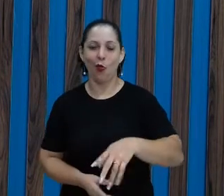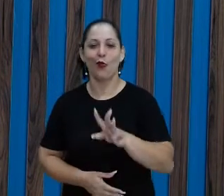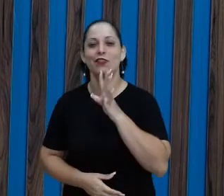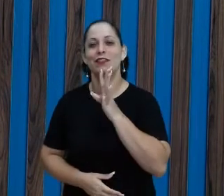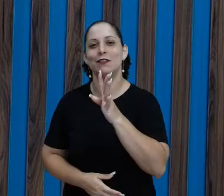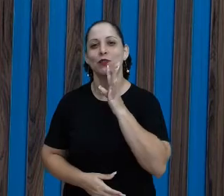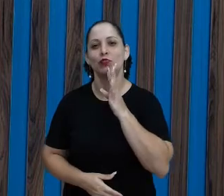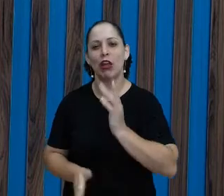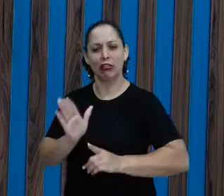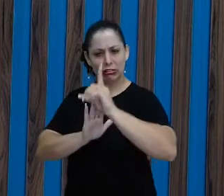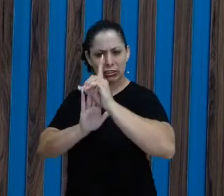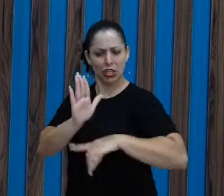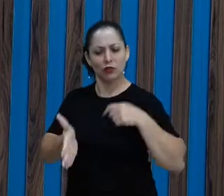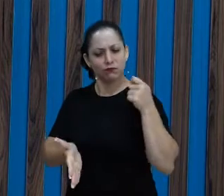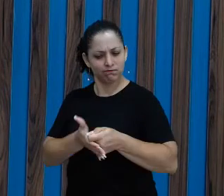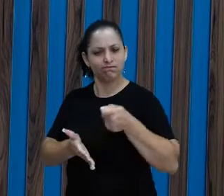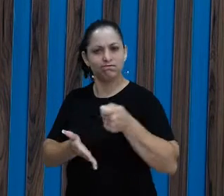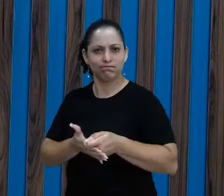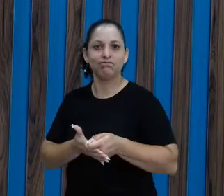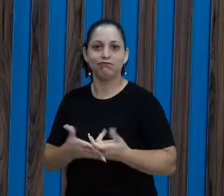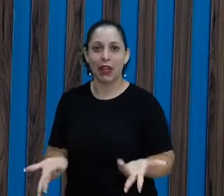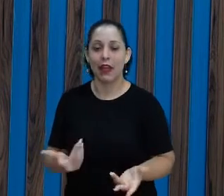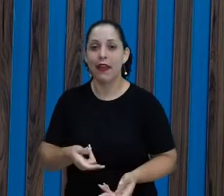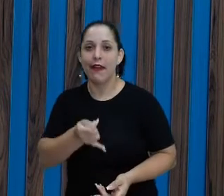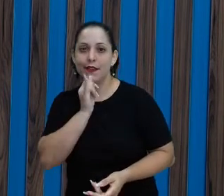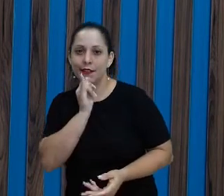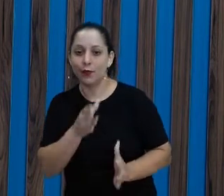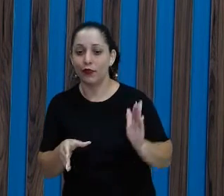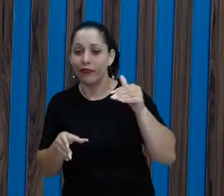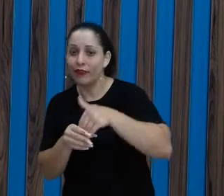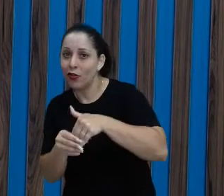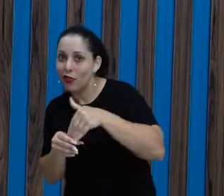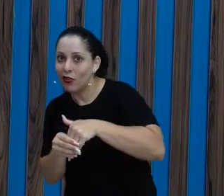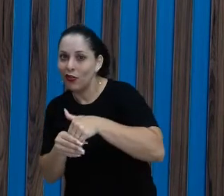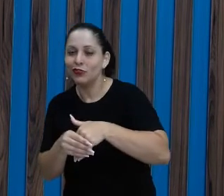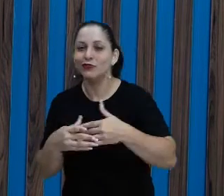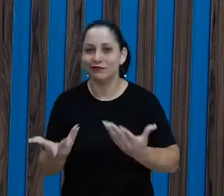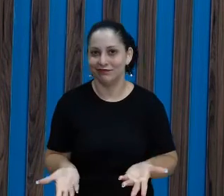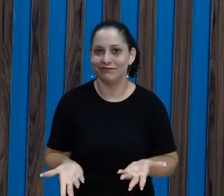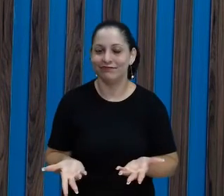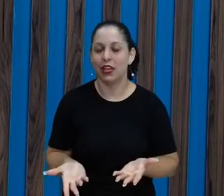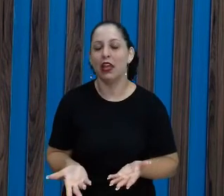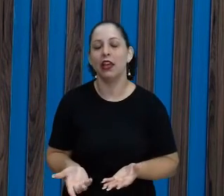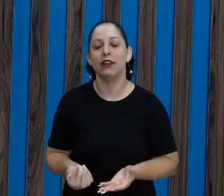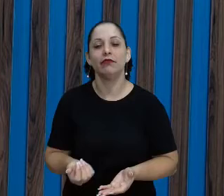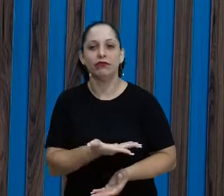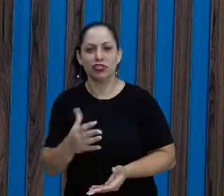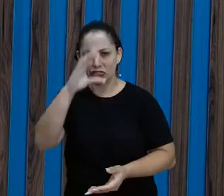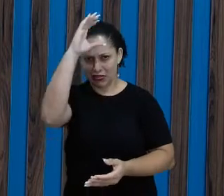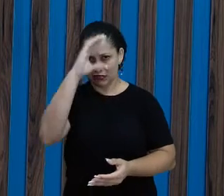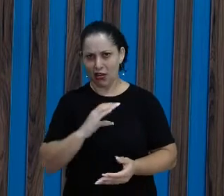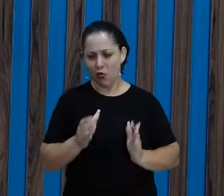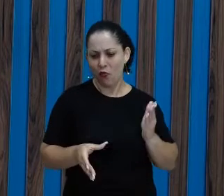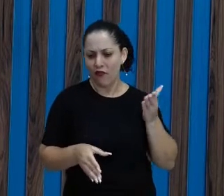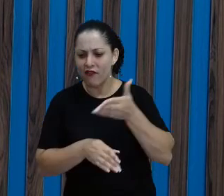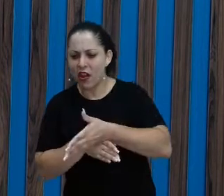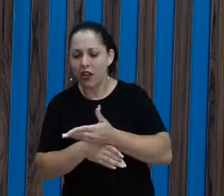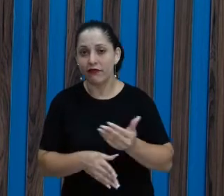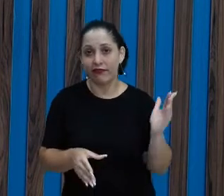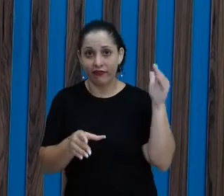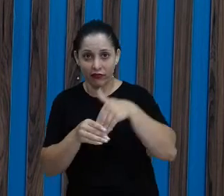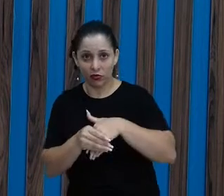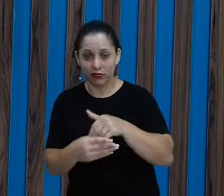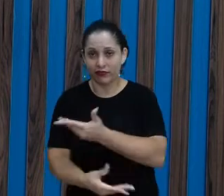conhece. Então, quando a gente vai lá nas eleições, né? Exerce o direito de voto, vocês vão poder fazer isso daqui a algum